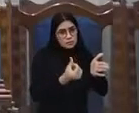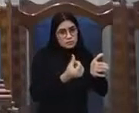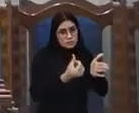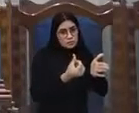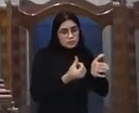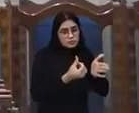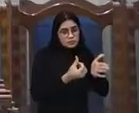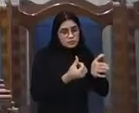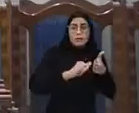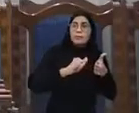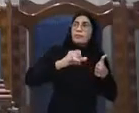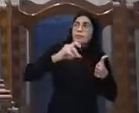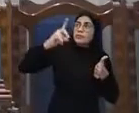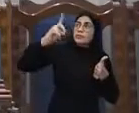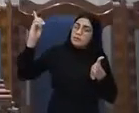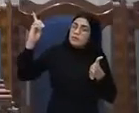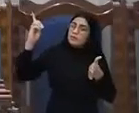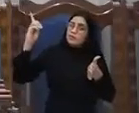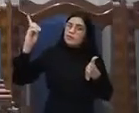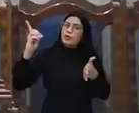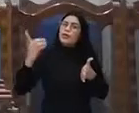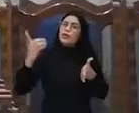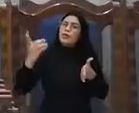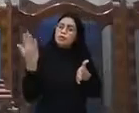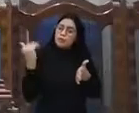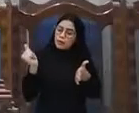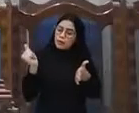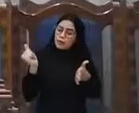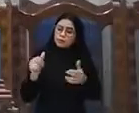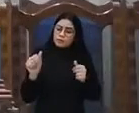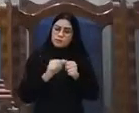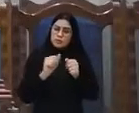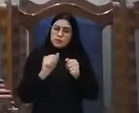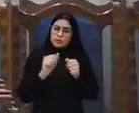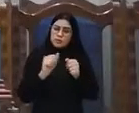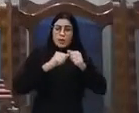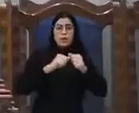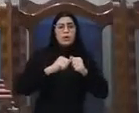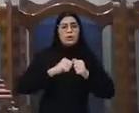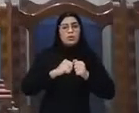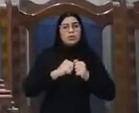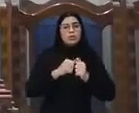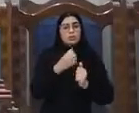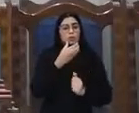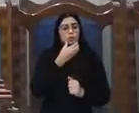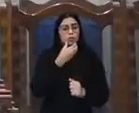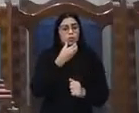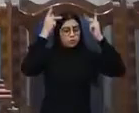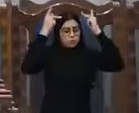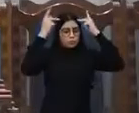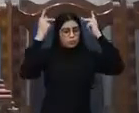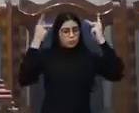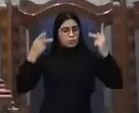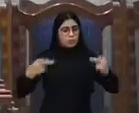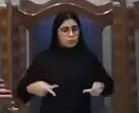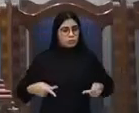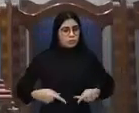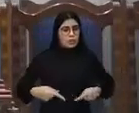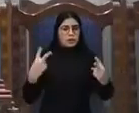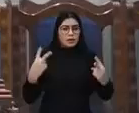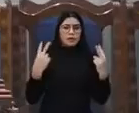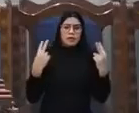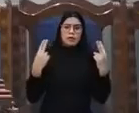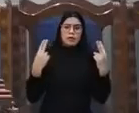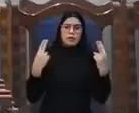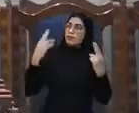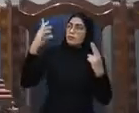imagem, conforme a nossa semelhança. É debalde alguém chegar para mim e dizer assim: você veio